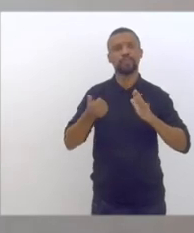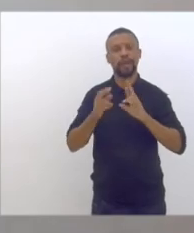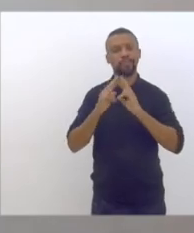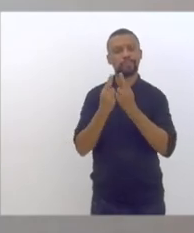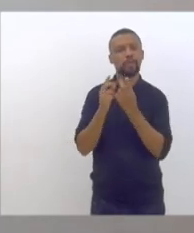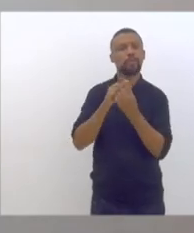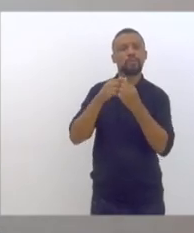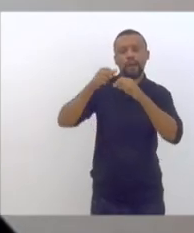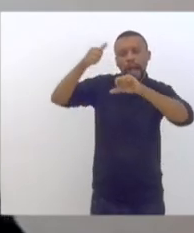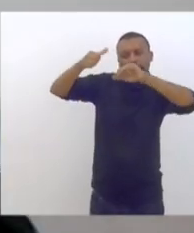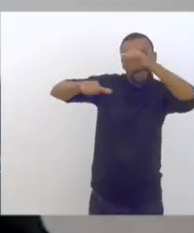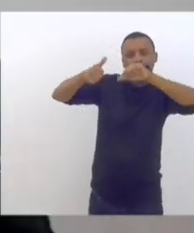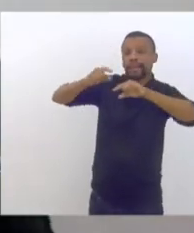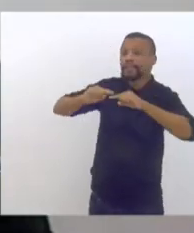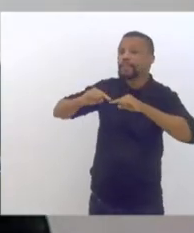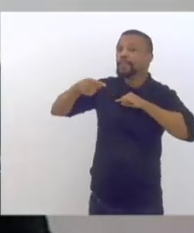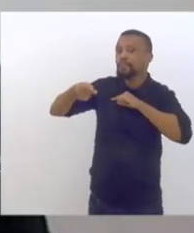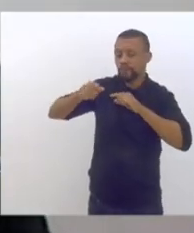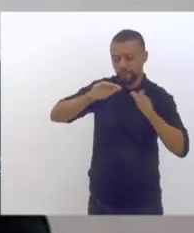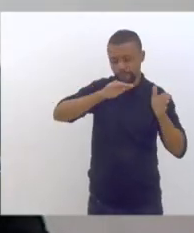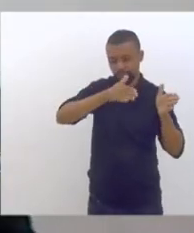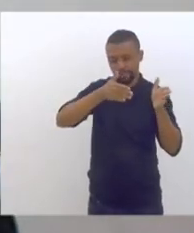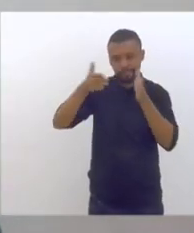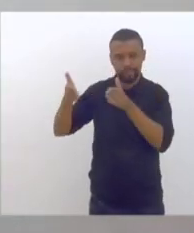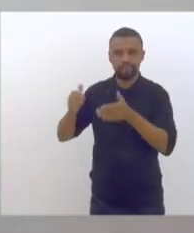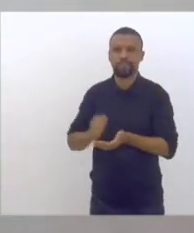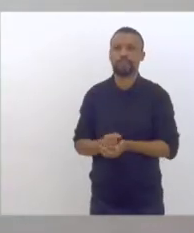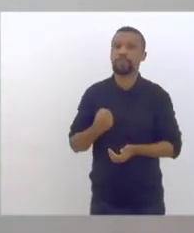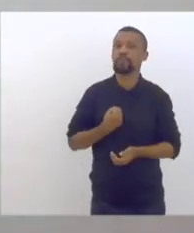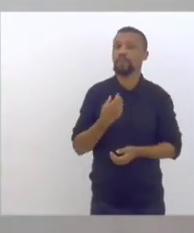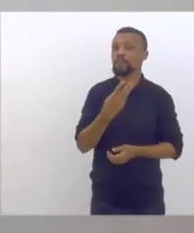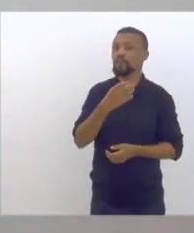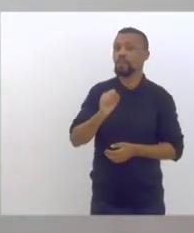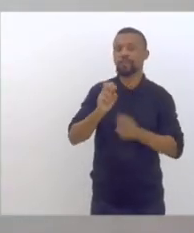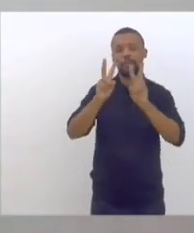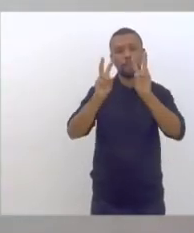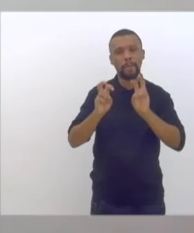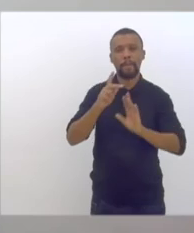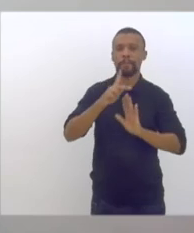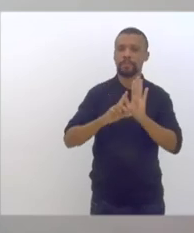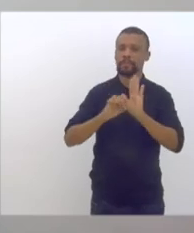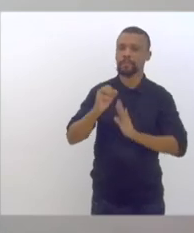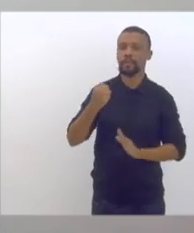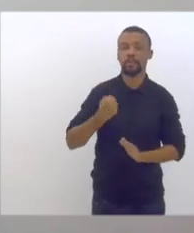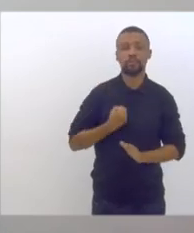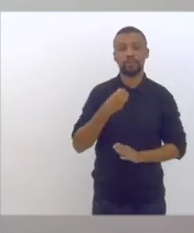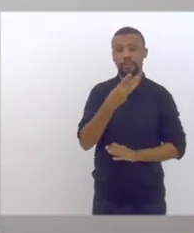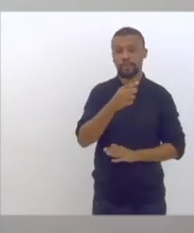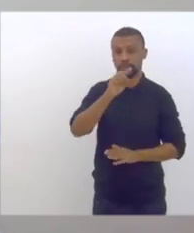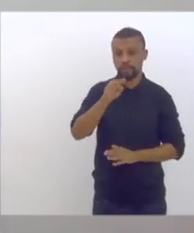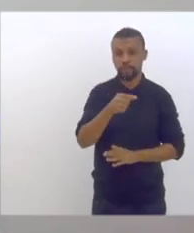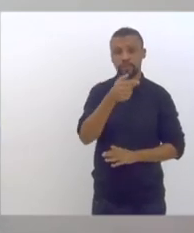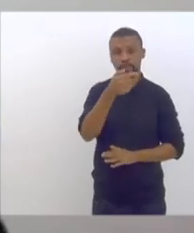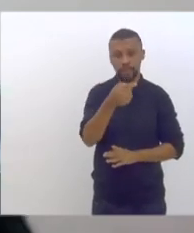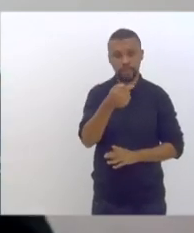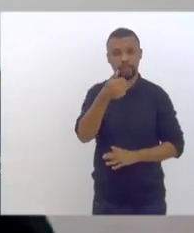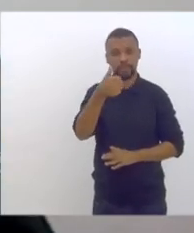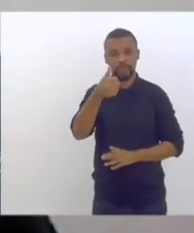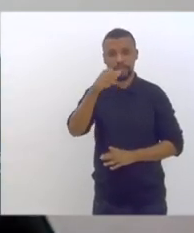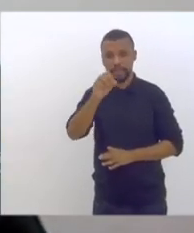análise posterior 48 da pauta projeto de lei nº